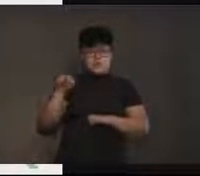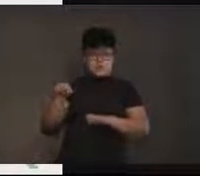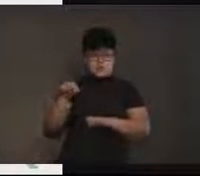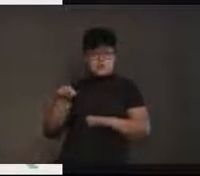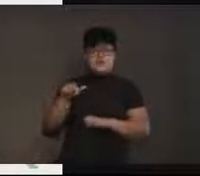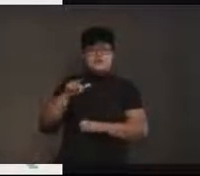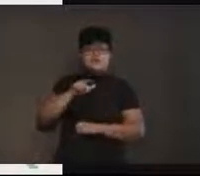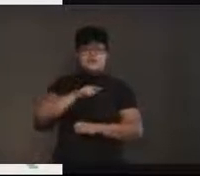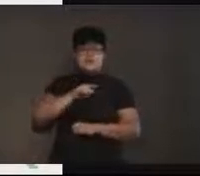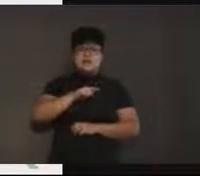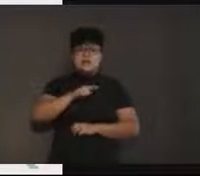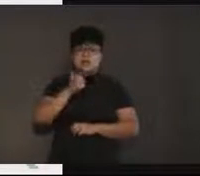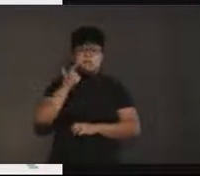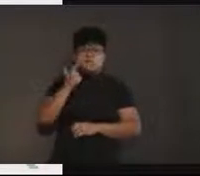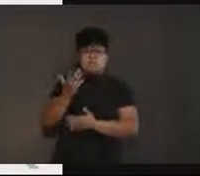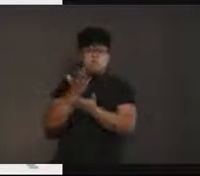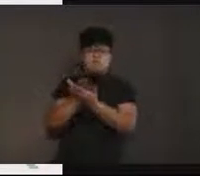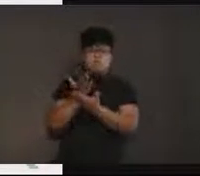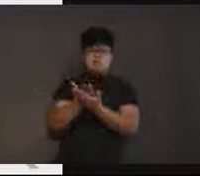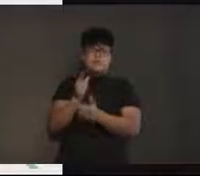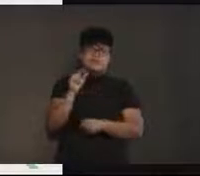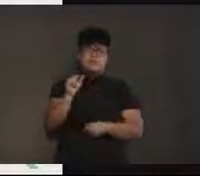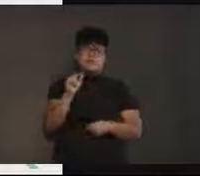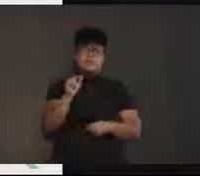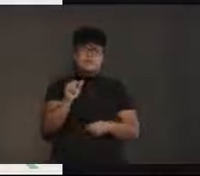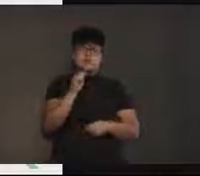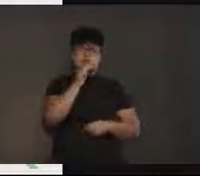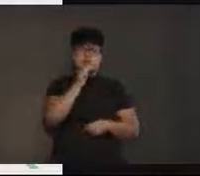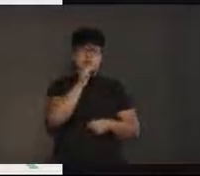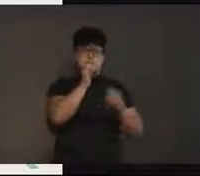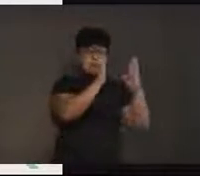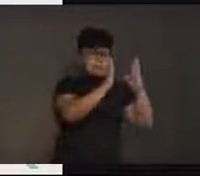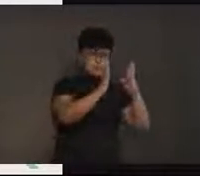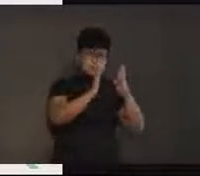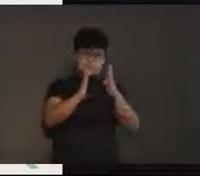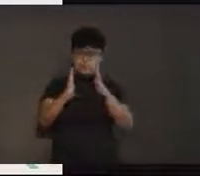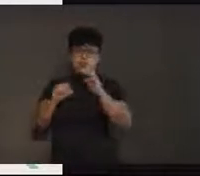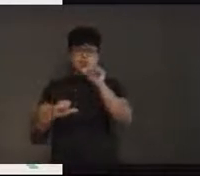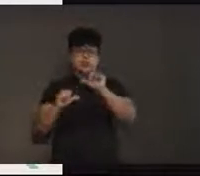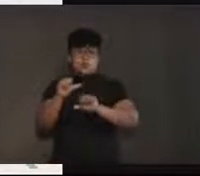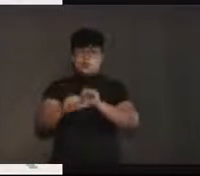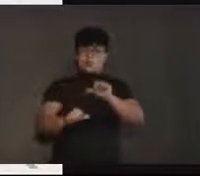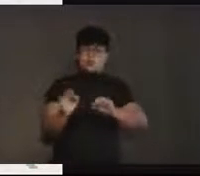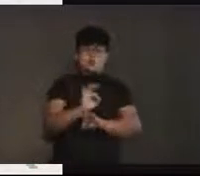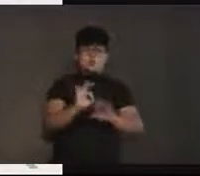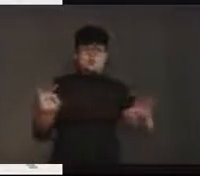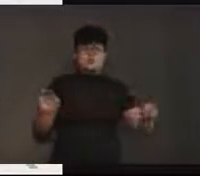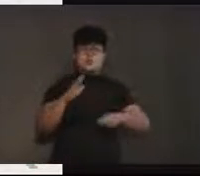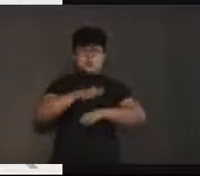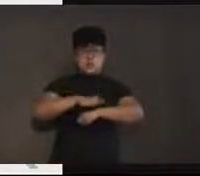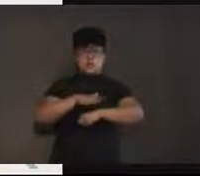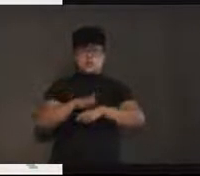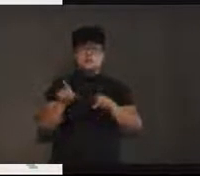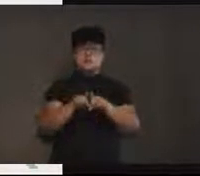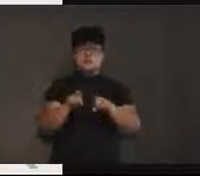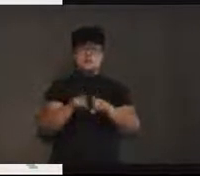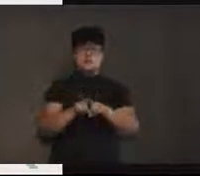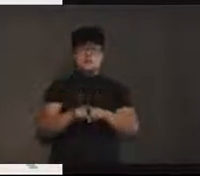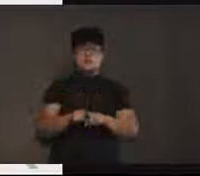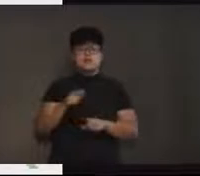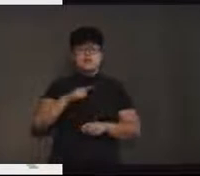ondas ela já estão já estacionaram não mudam mais com o tempo a e vão ter uma dinâmica